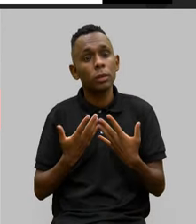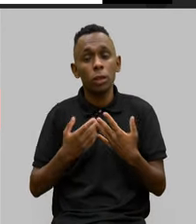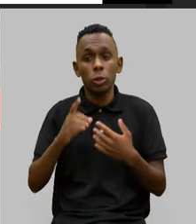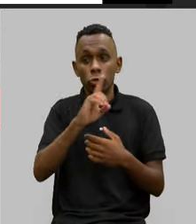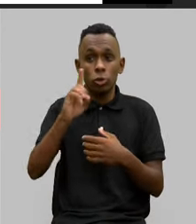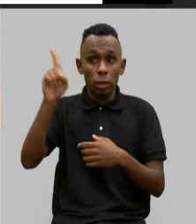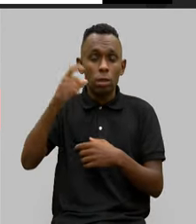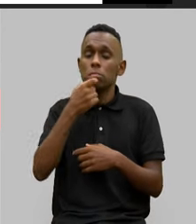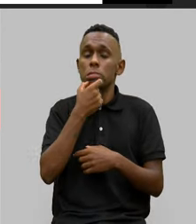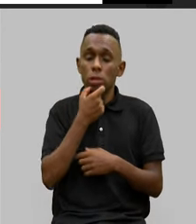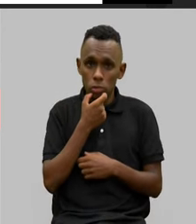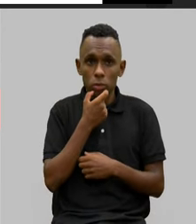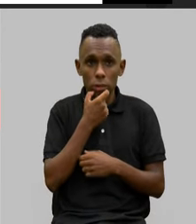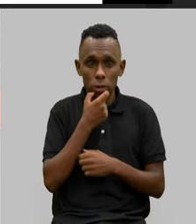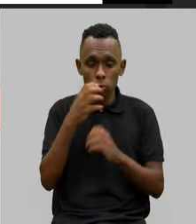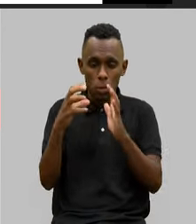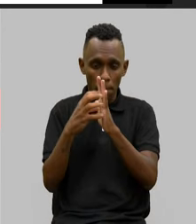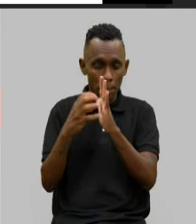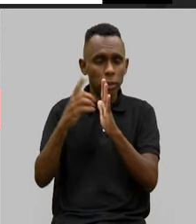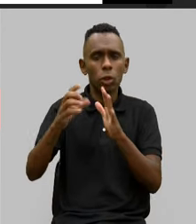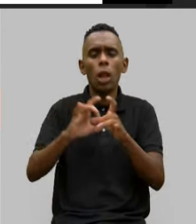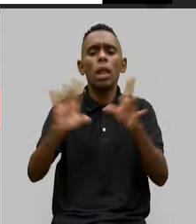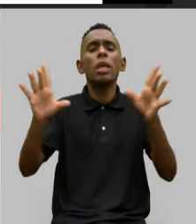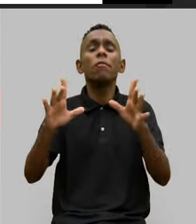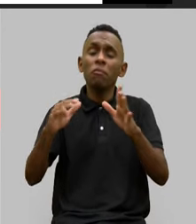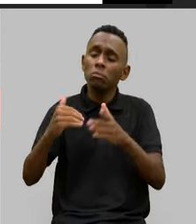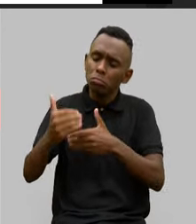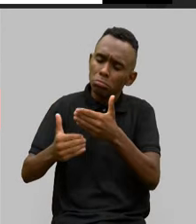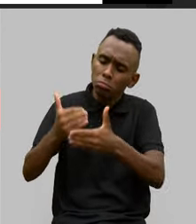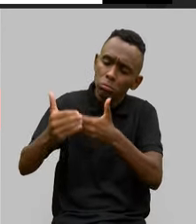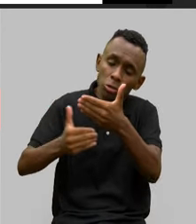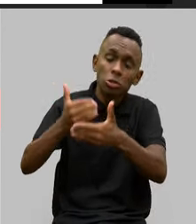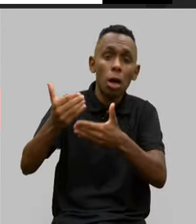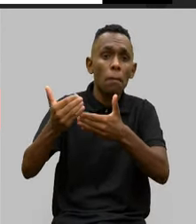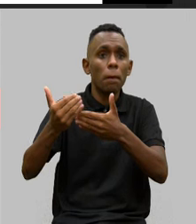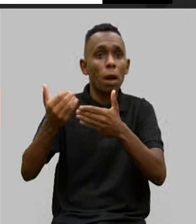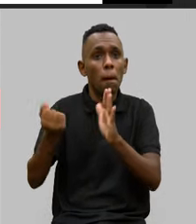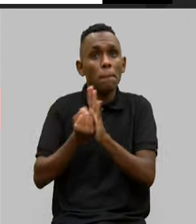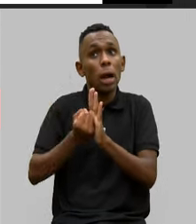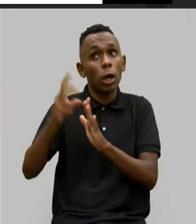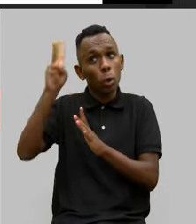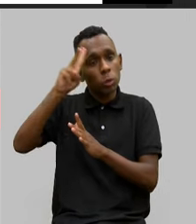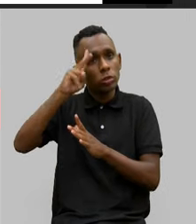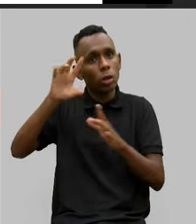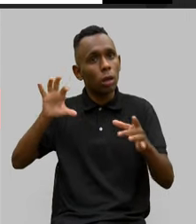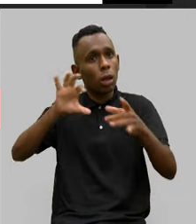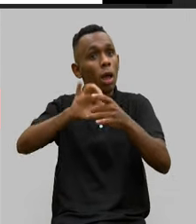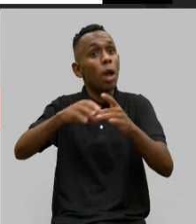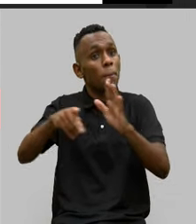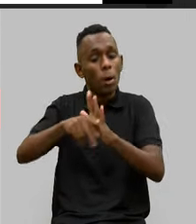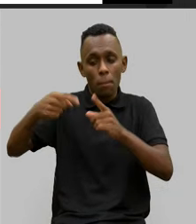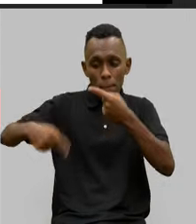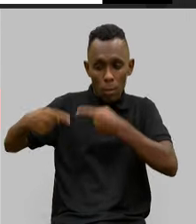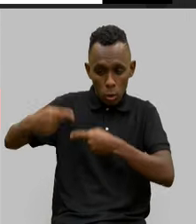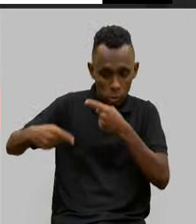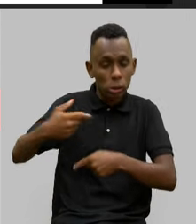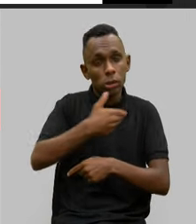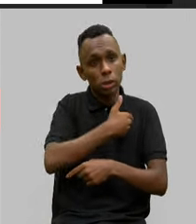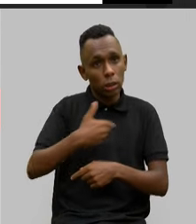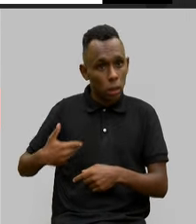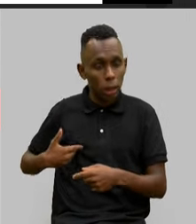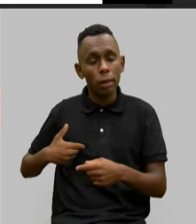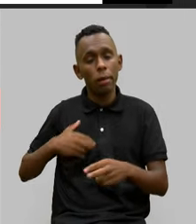direita americana com relação à legalização da maconha ela tem evoluído historicamente ela é associada a políticas públicas mais rígidas em relação à